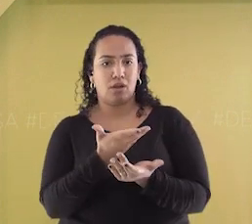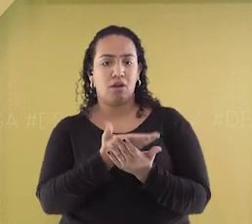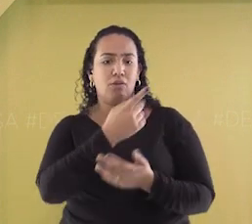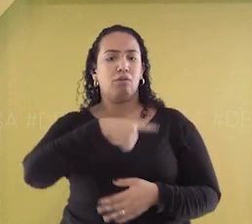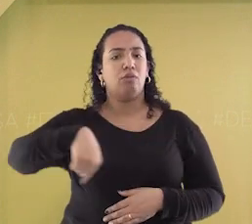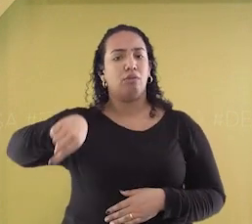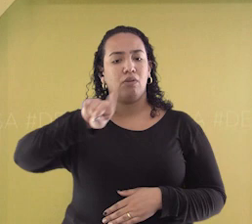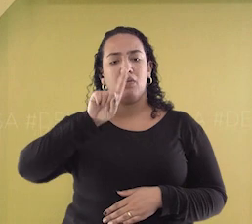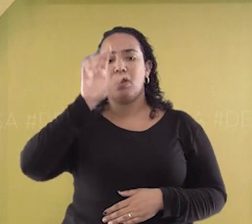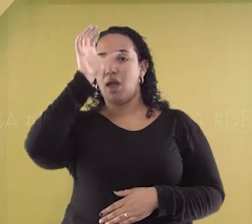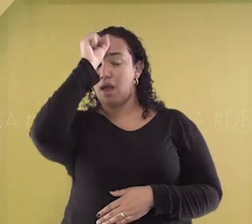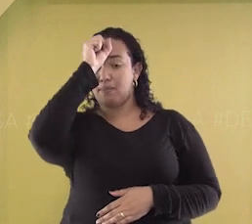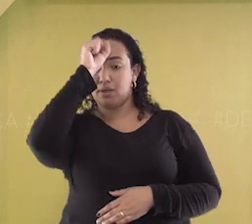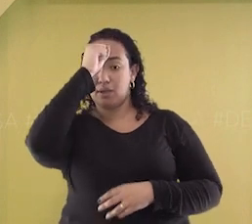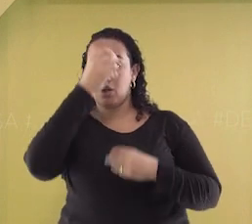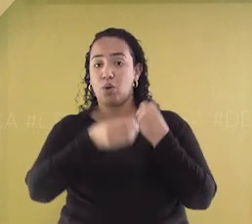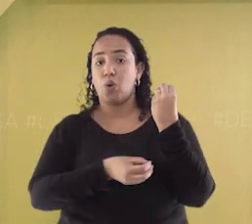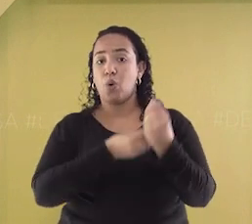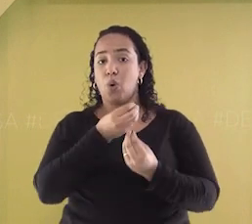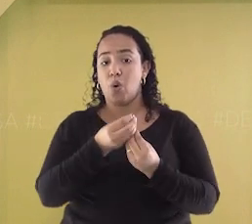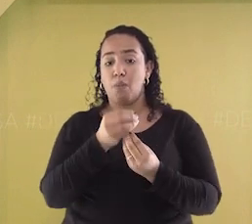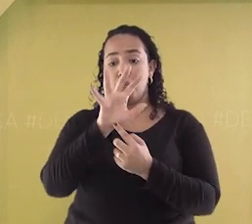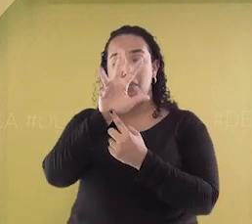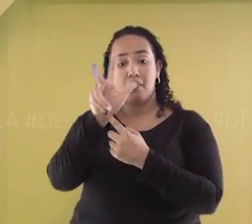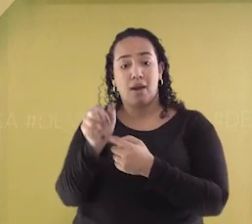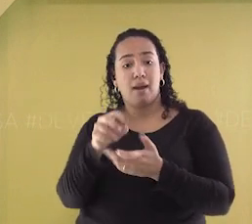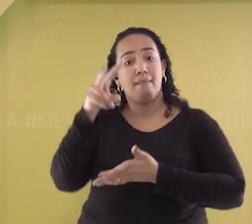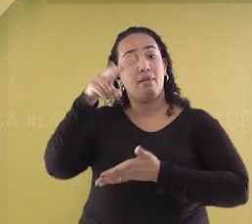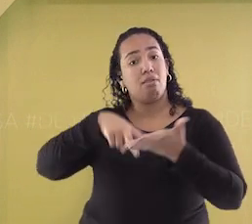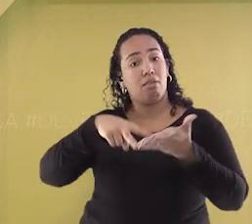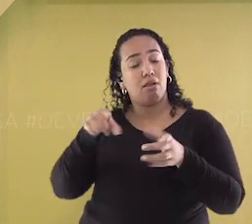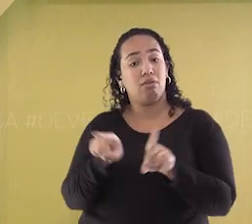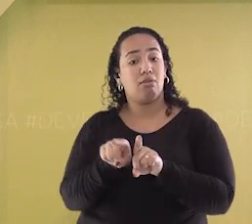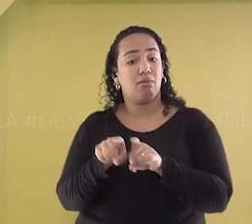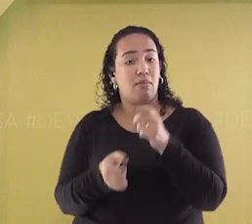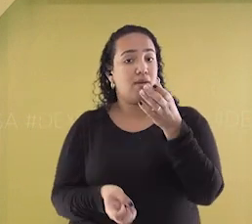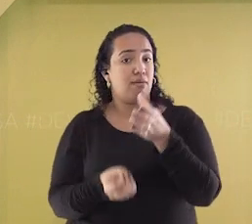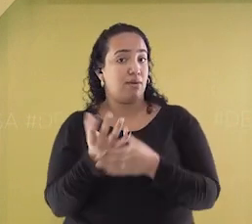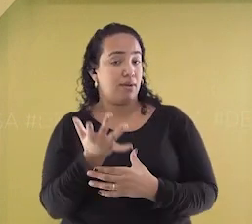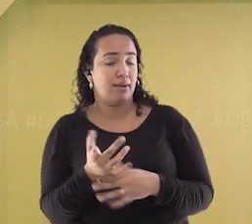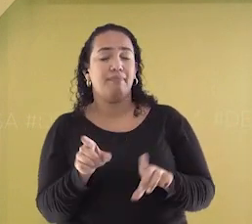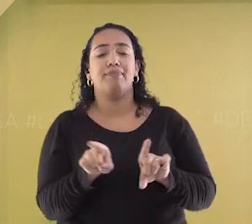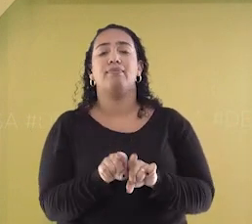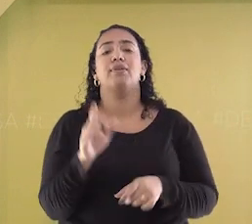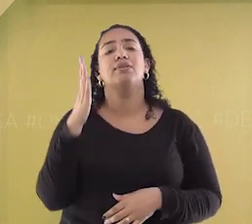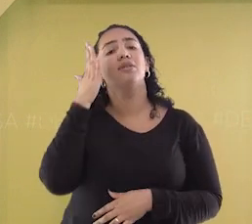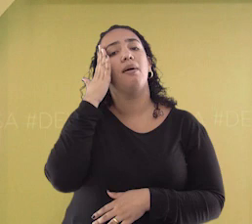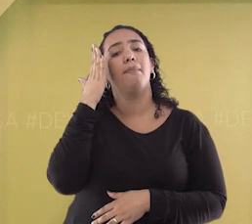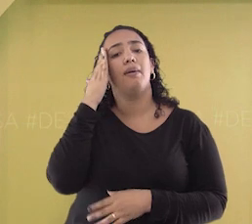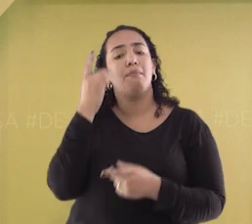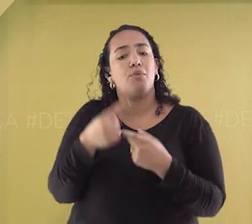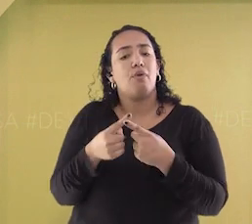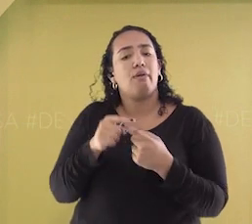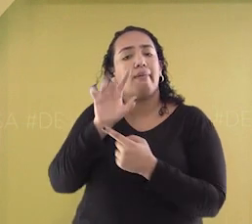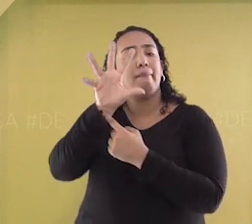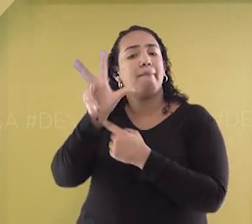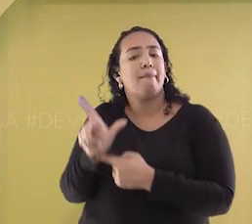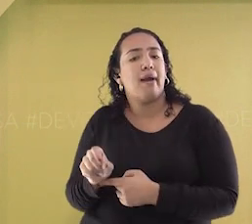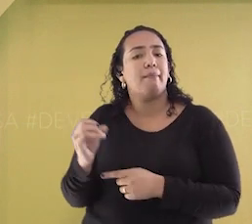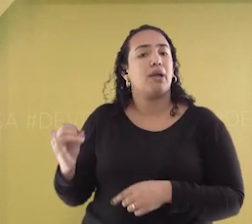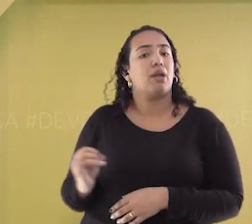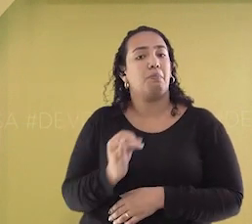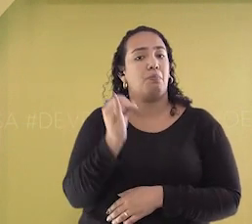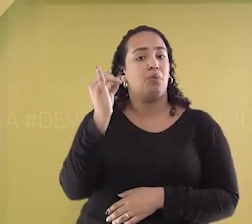hoje, vamos aprender sobre a leitura e construção de mapas, além de compreender sobre a importância desse